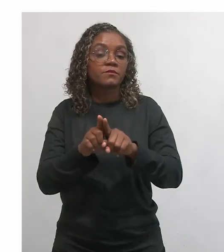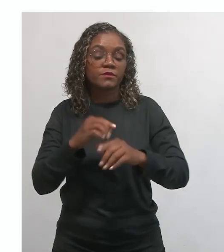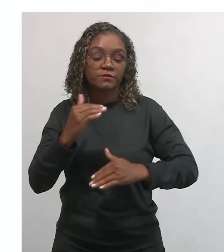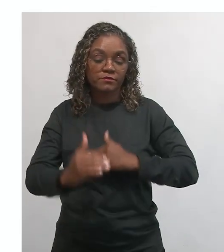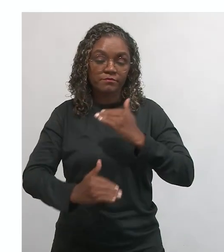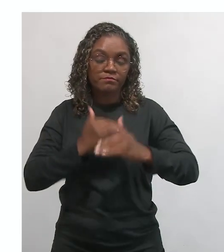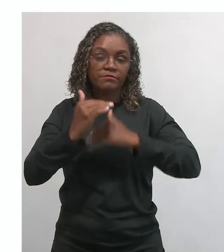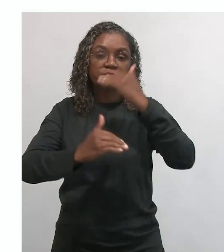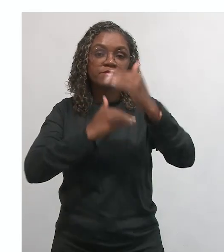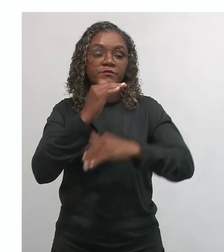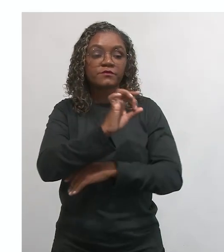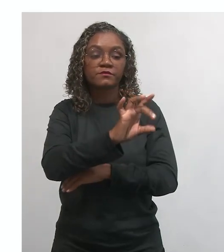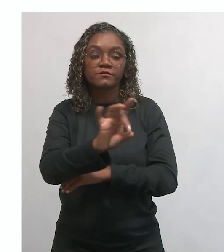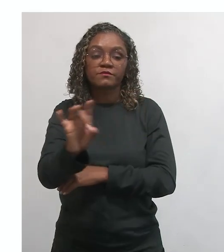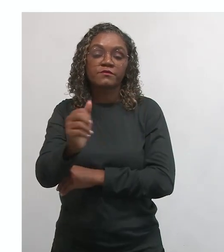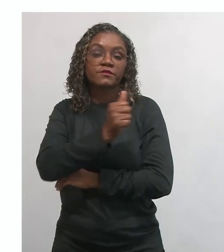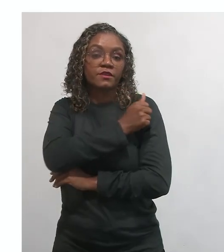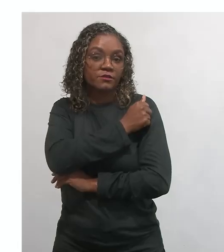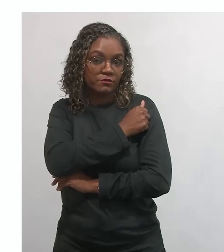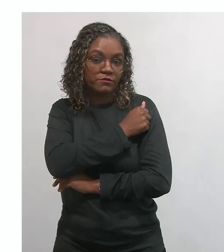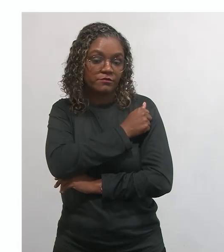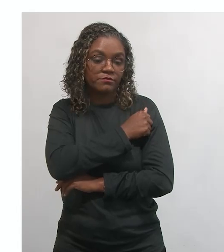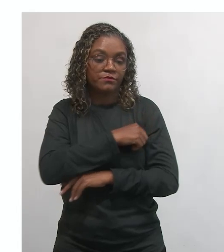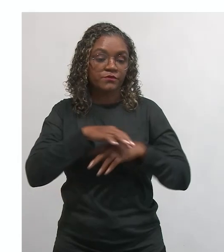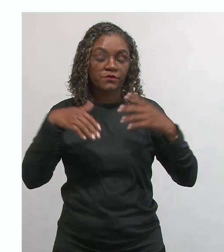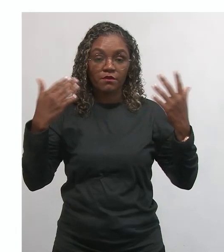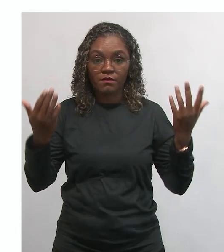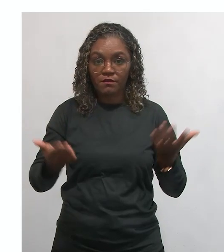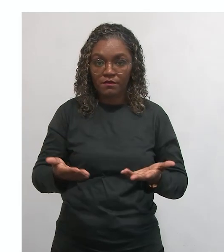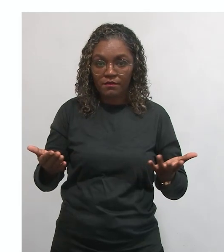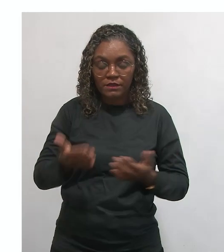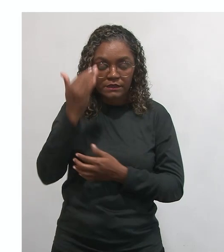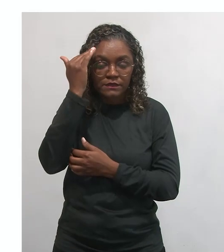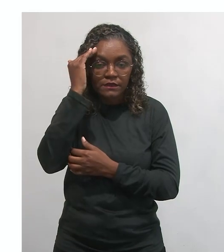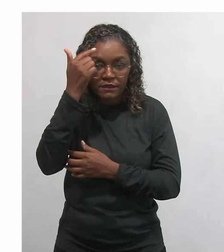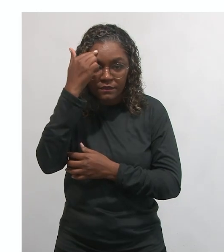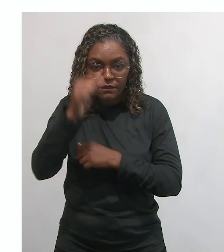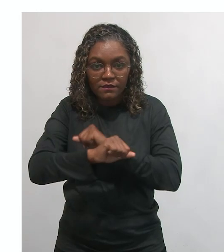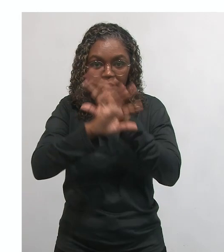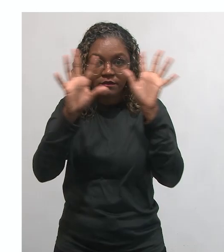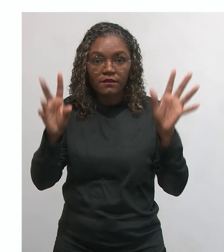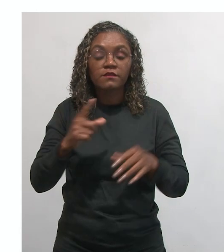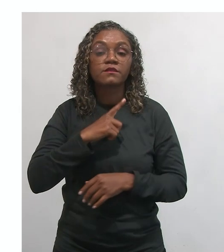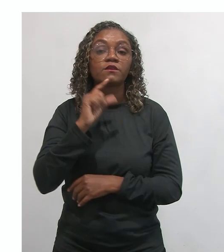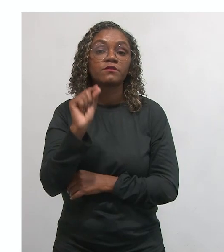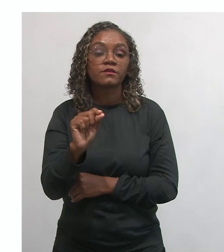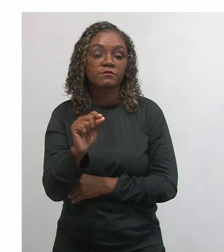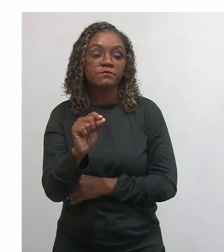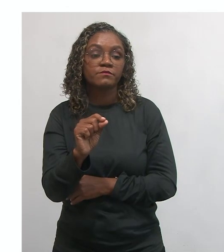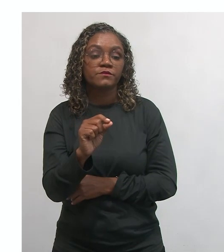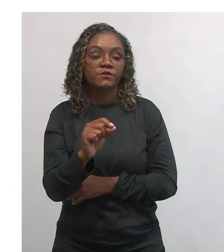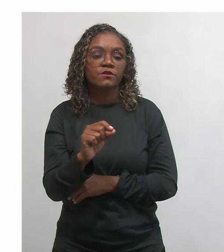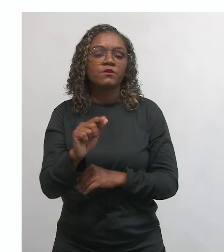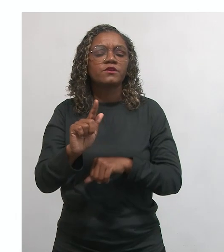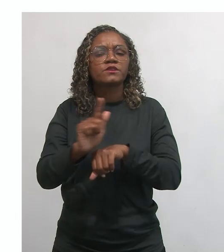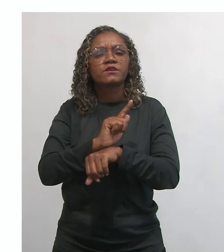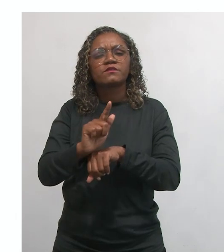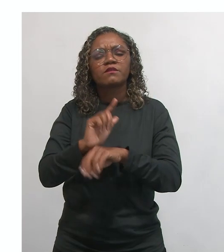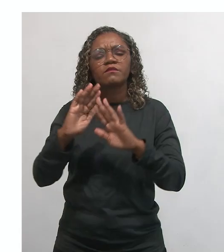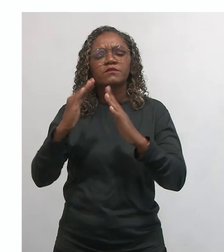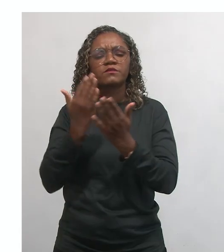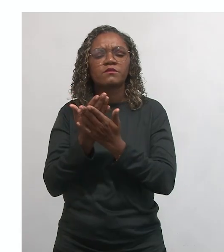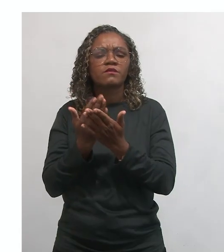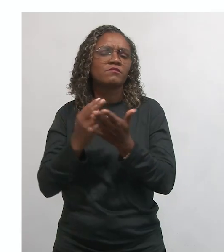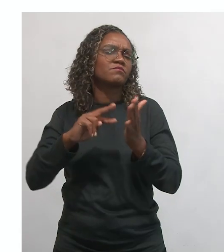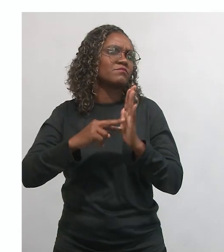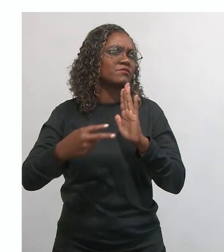o desenvolvimento pleno dos alunos. Para que nós possamos compreender isso, eu trago também o que é